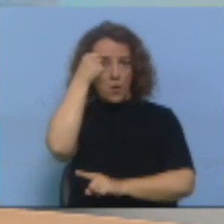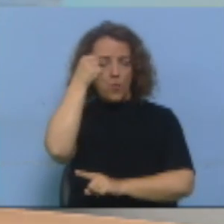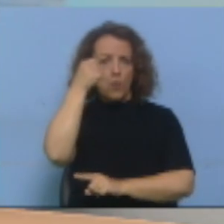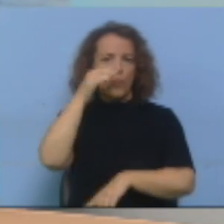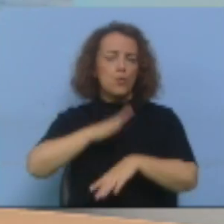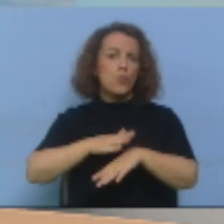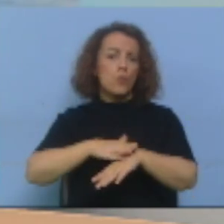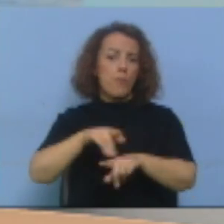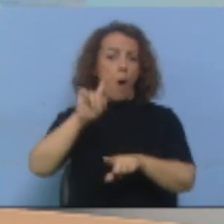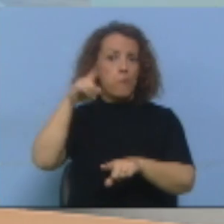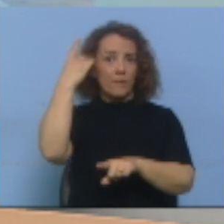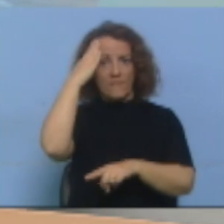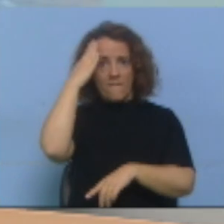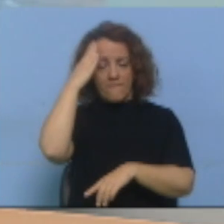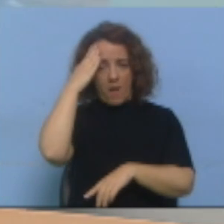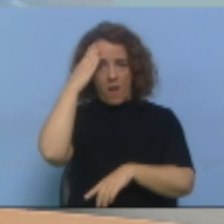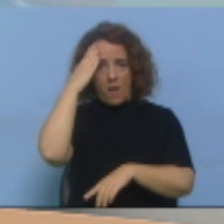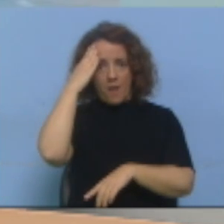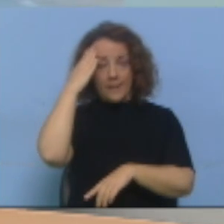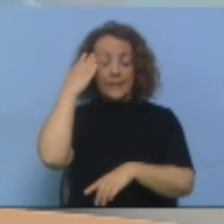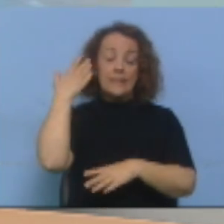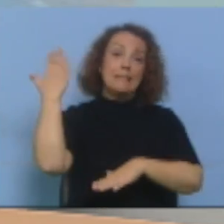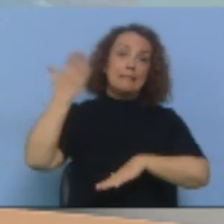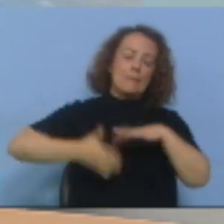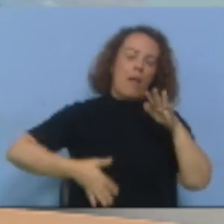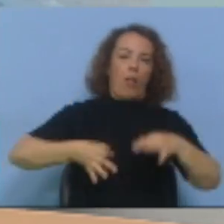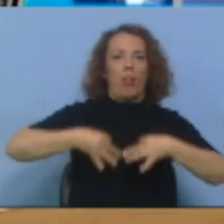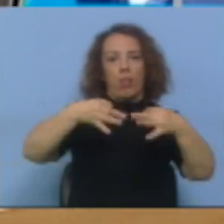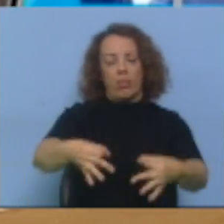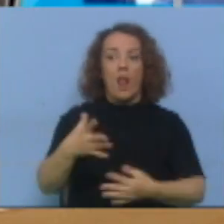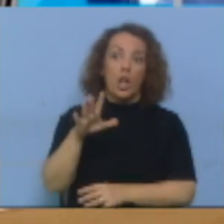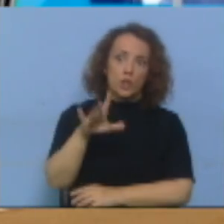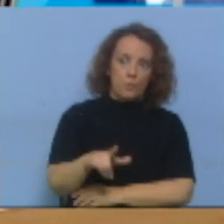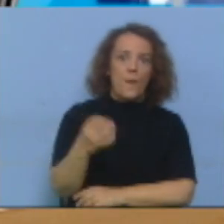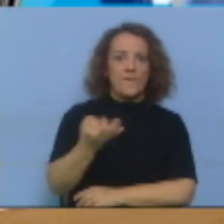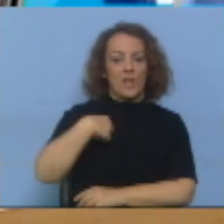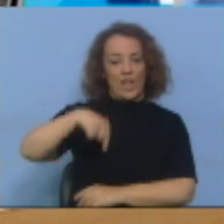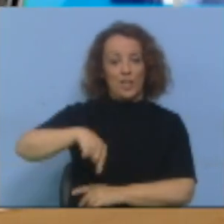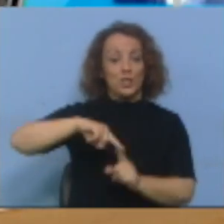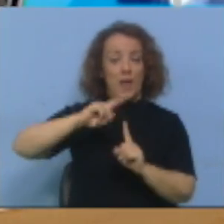enfim, estava prevista, não é? Claro que foi tudo, entretanto, Portugal, adiado. Lisboa particularmente, eu este ano